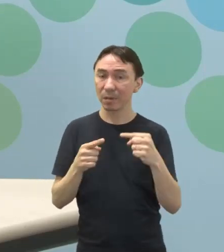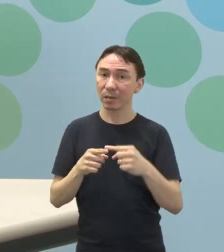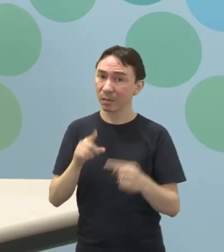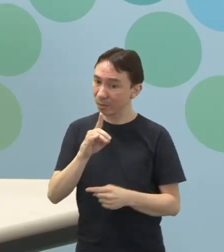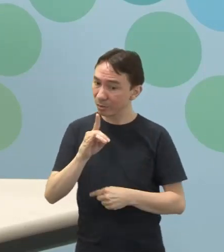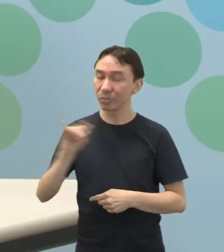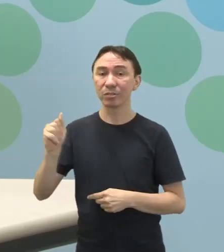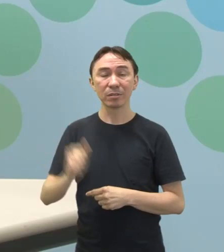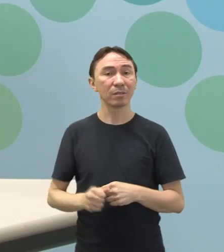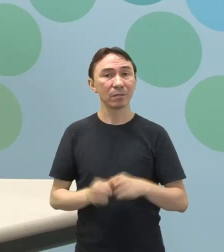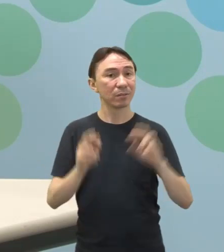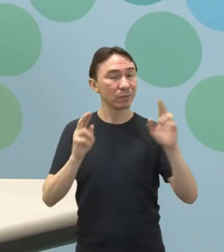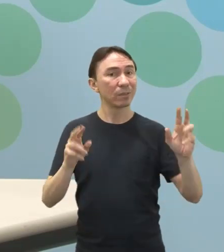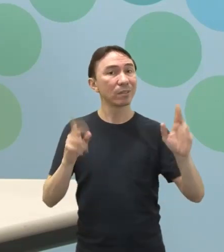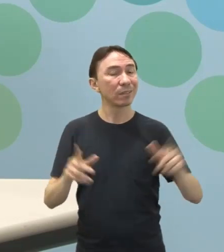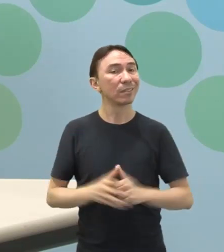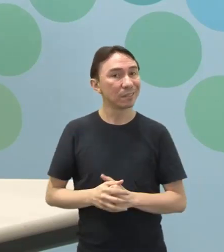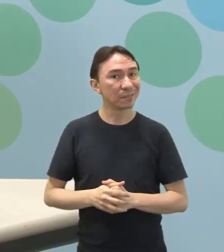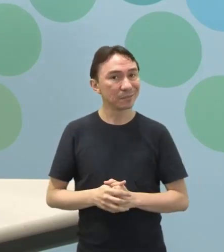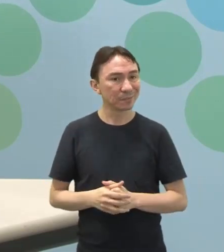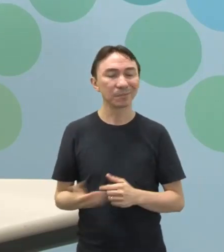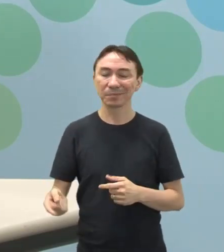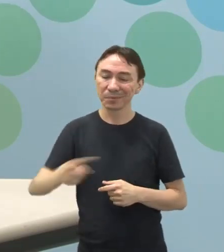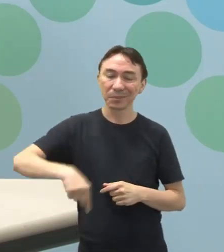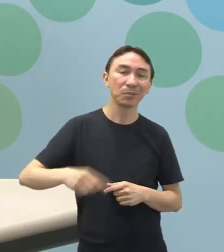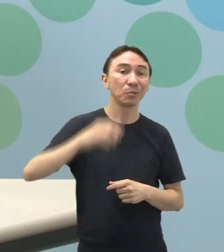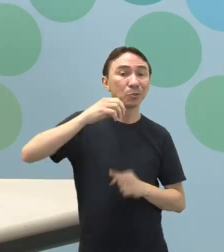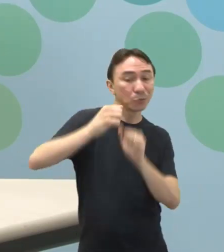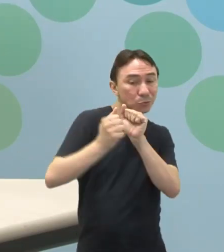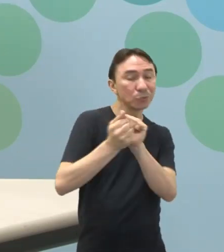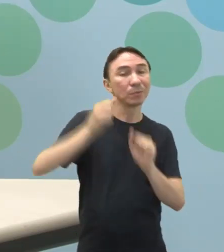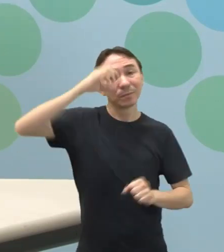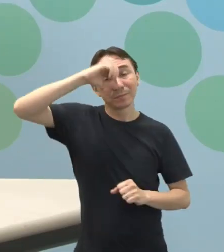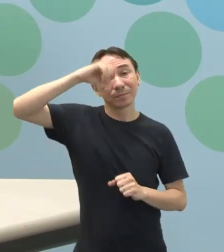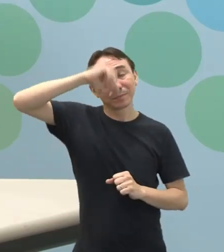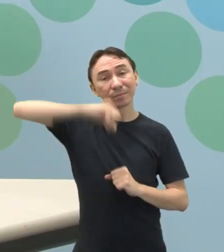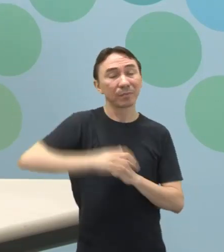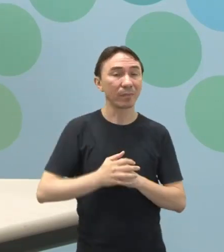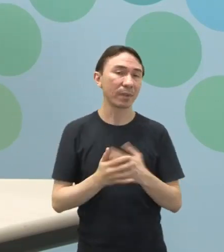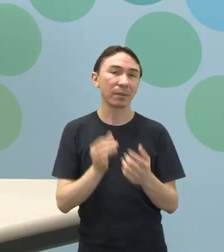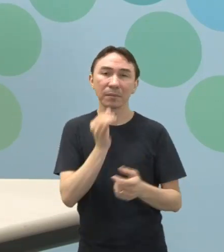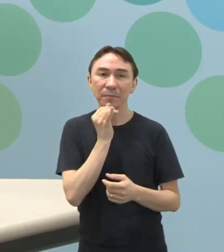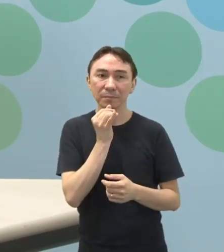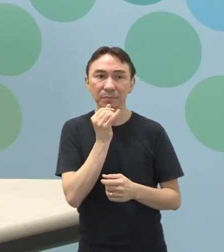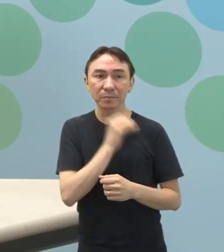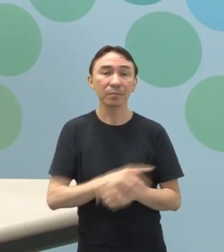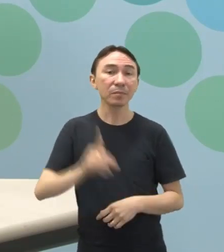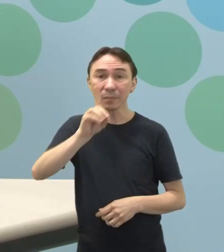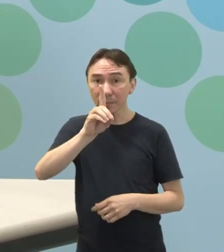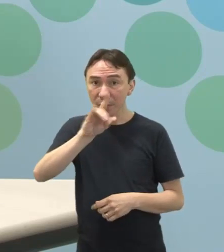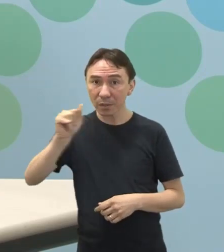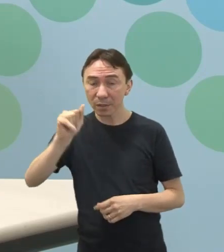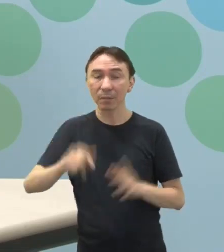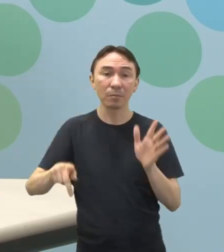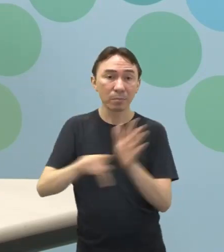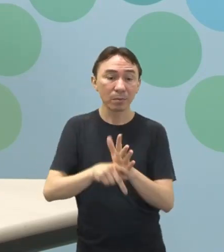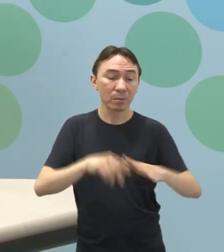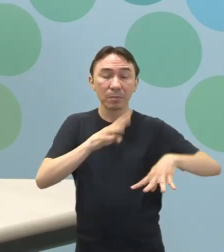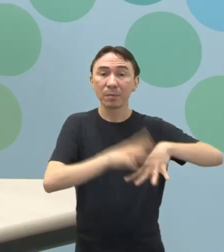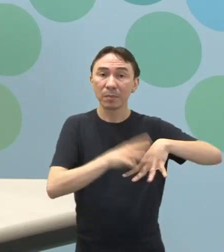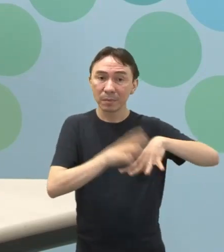aprender juntos para pensarmos em como nos organizar no dia destinado a matemática iremos destacar